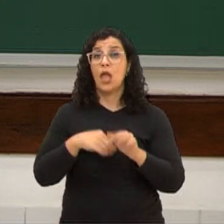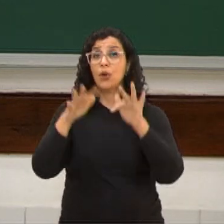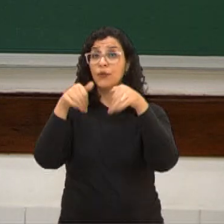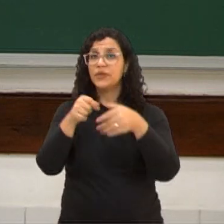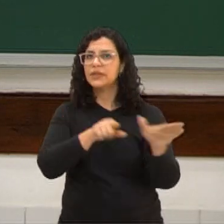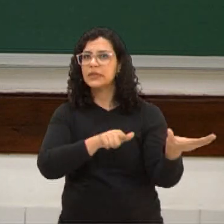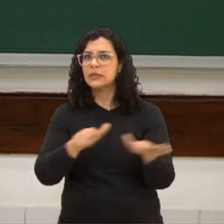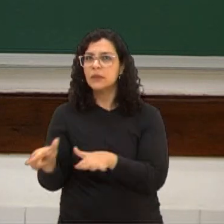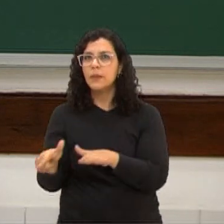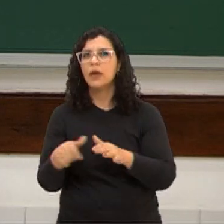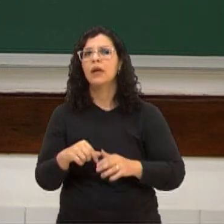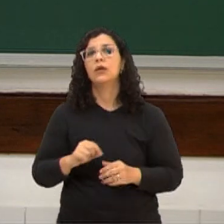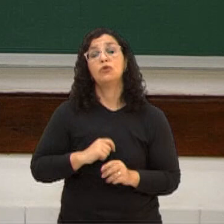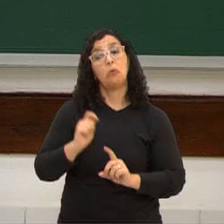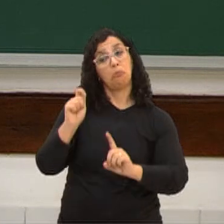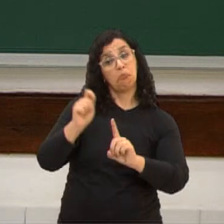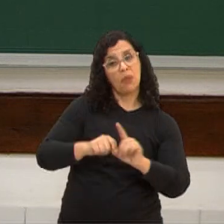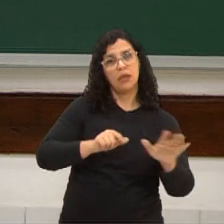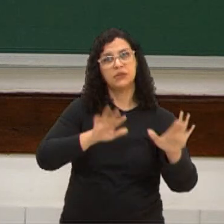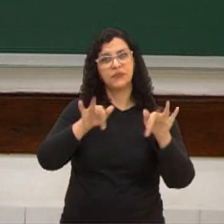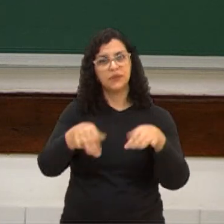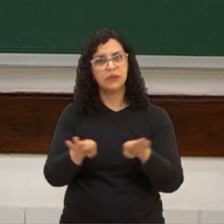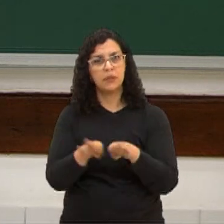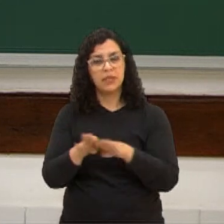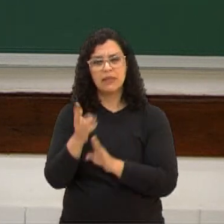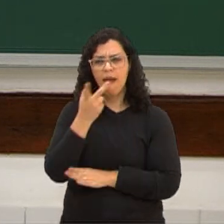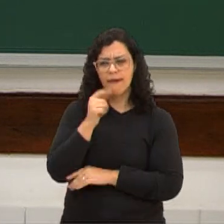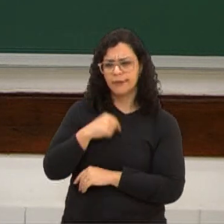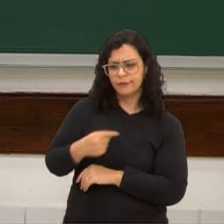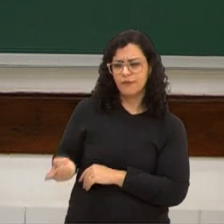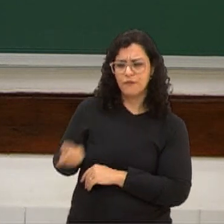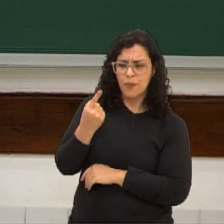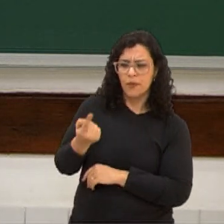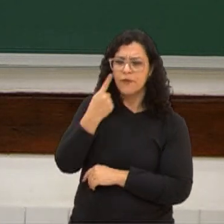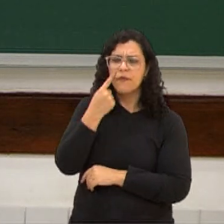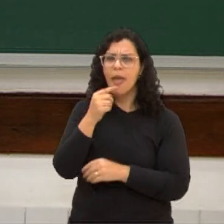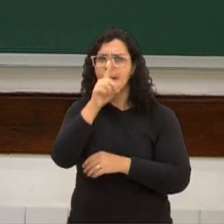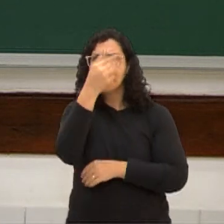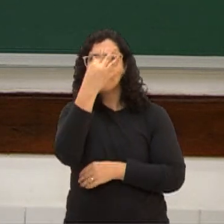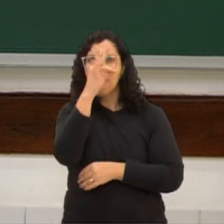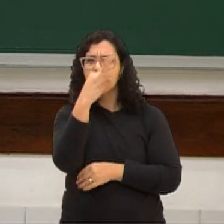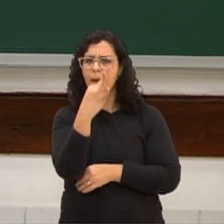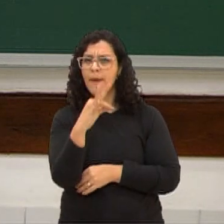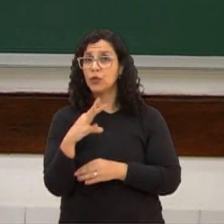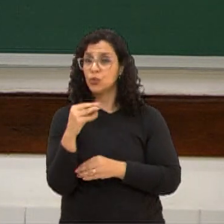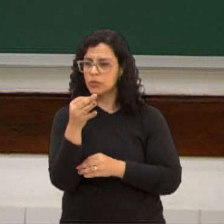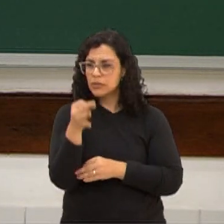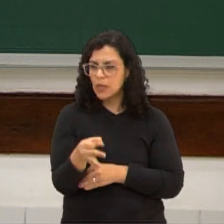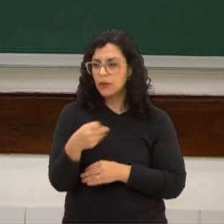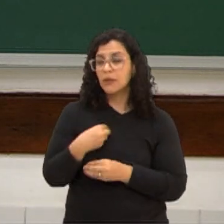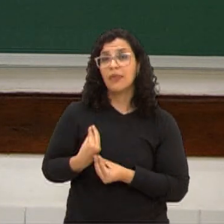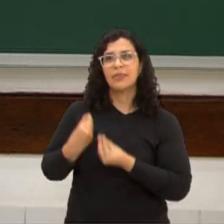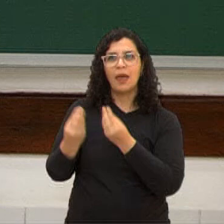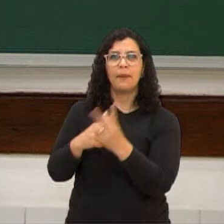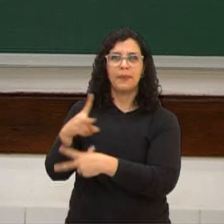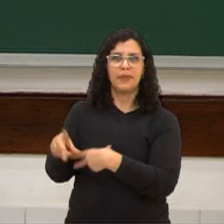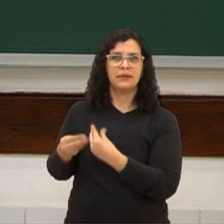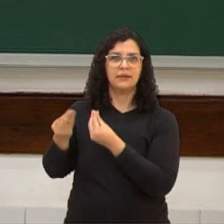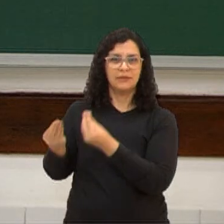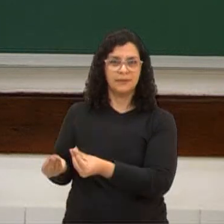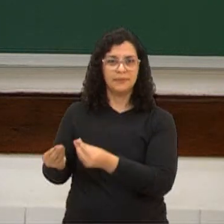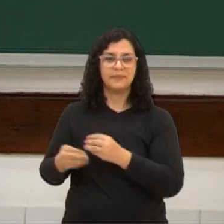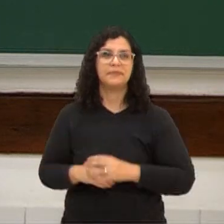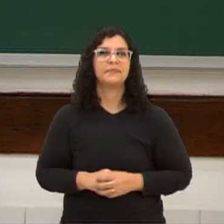final dessa semana ou ao final de um mês, conforme a criança cumpriu ou não essa tabela de incentivos, ela tem alguma recompensa,